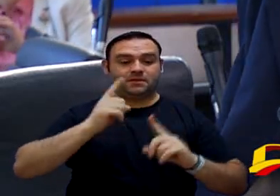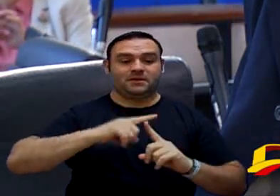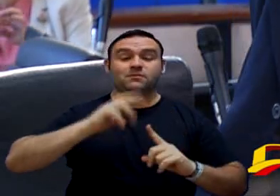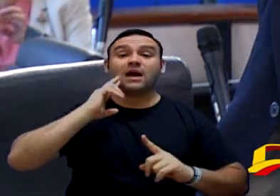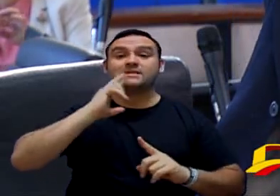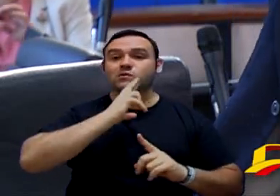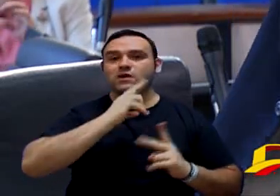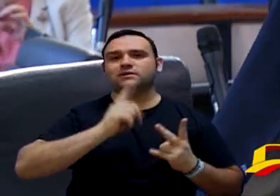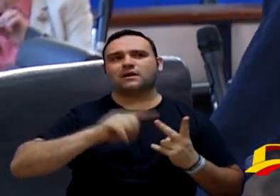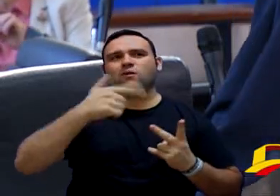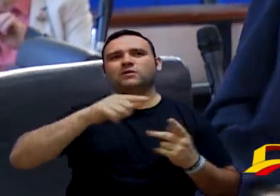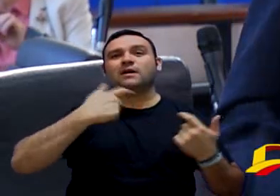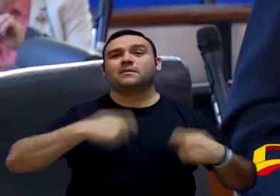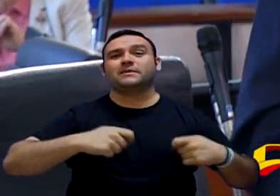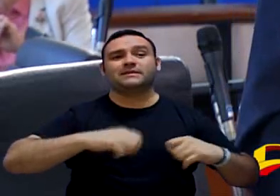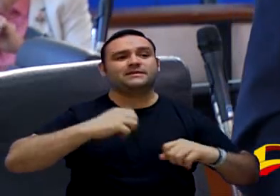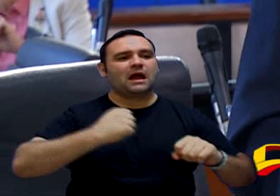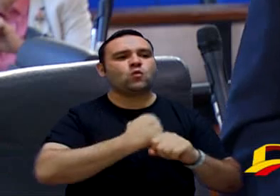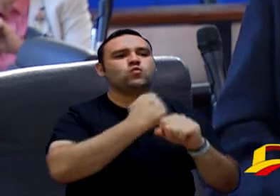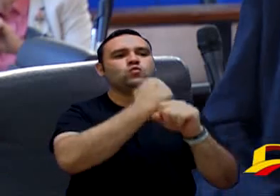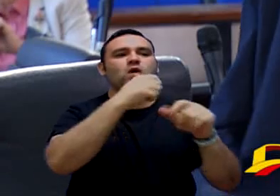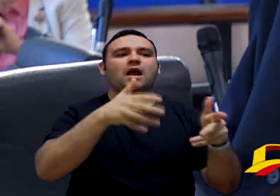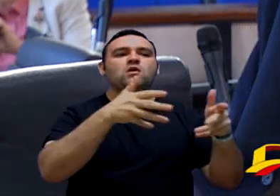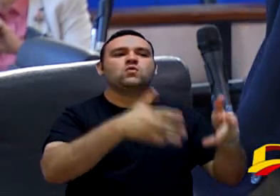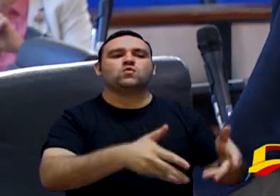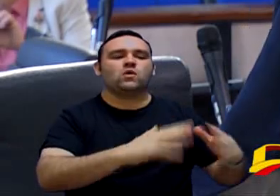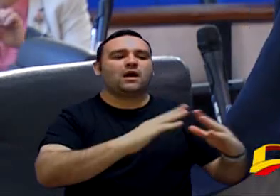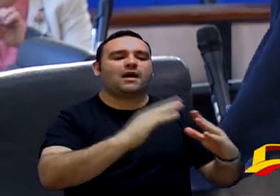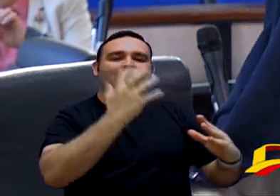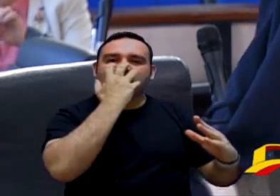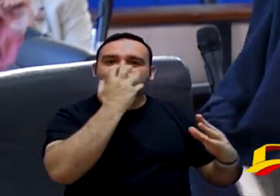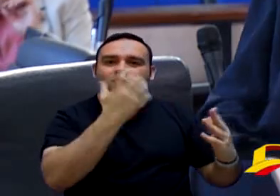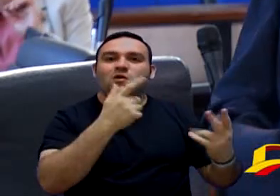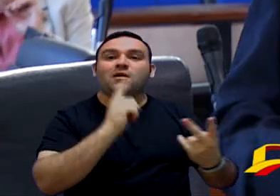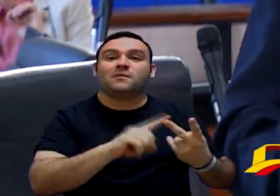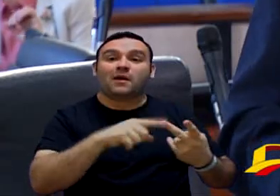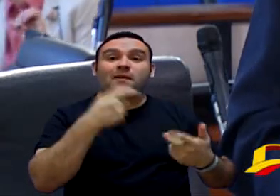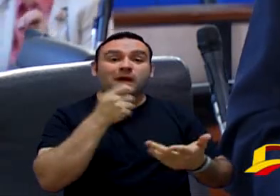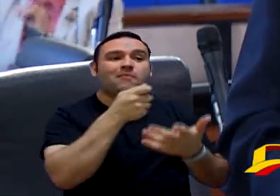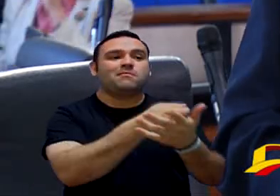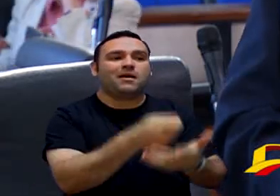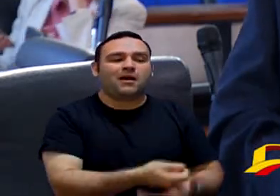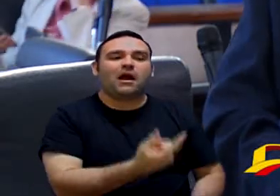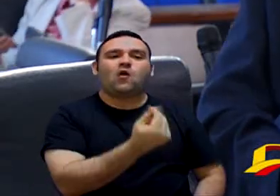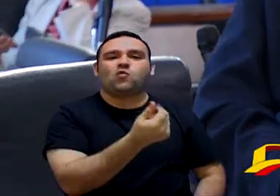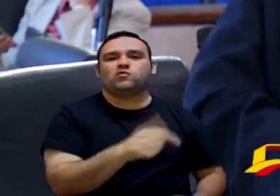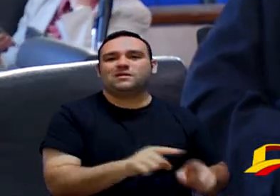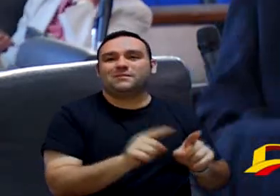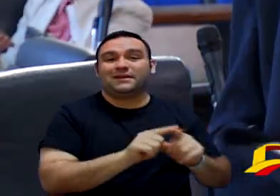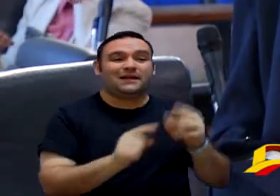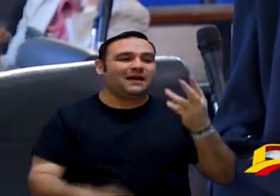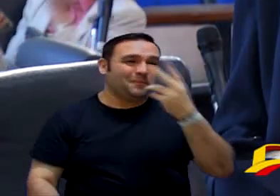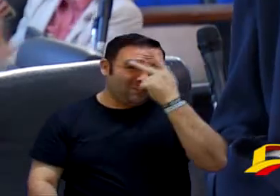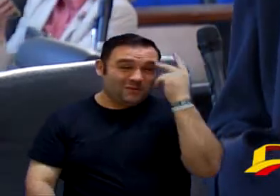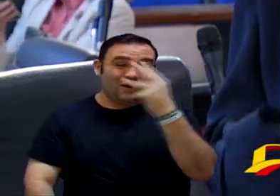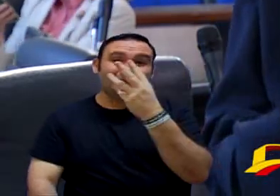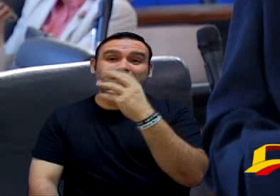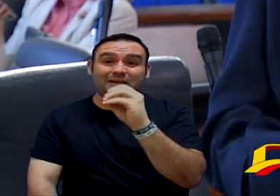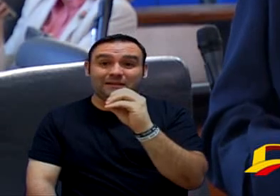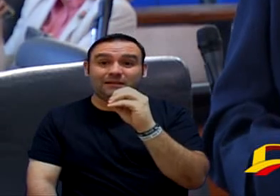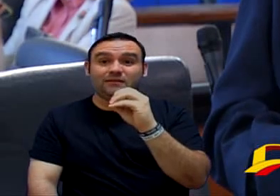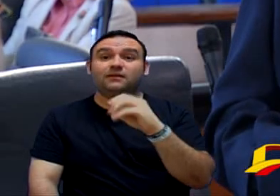tipo se não elas vão ter que construir canis elas vão ter que bancar esse curso imagina 30 pessoas